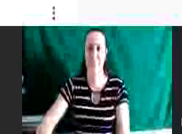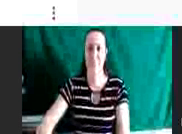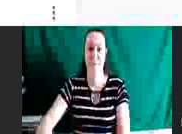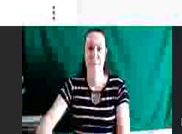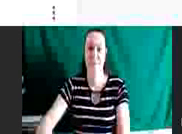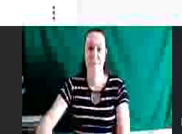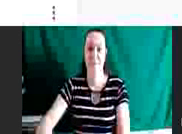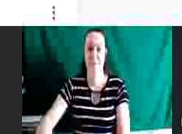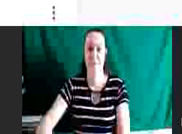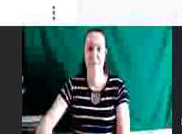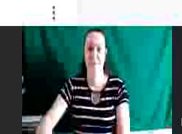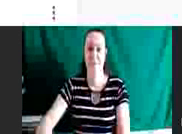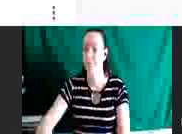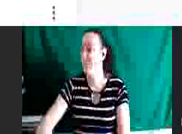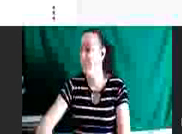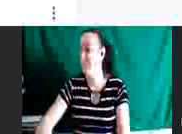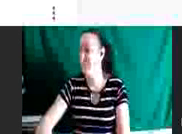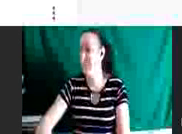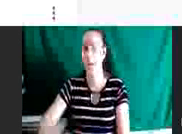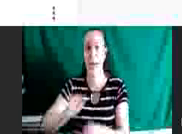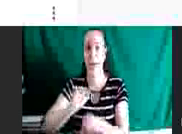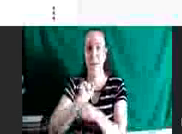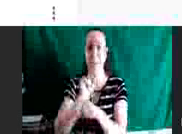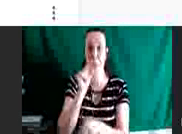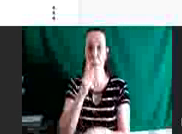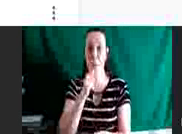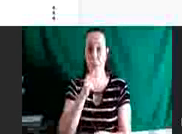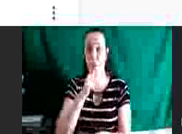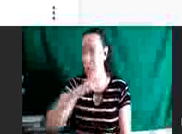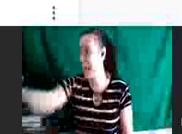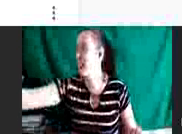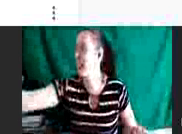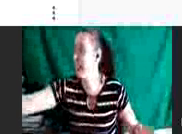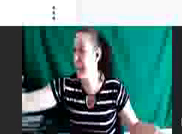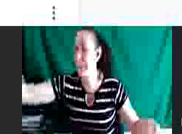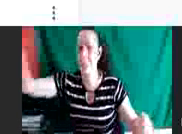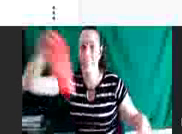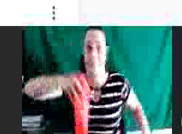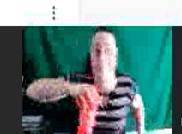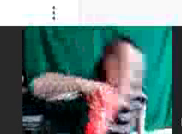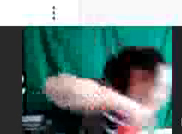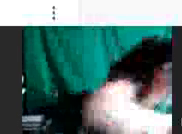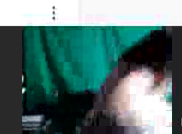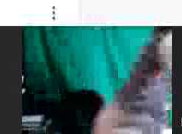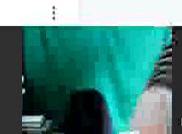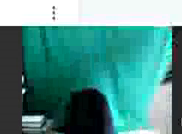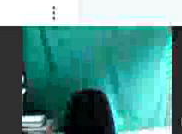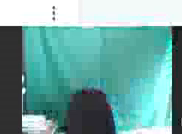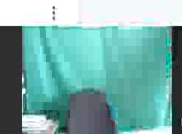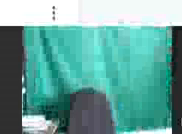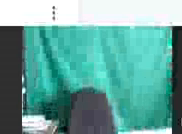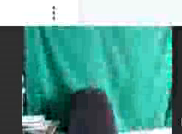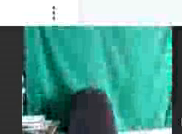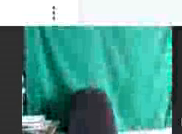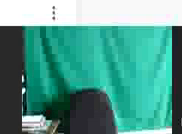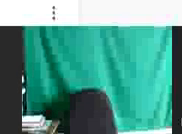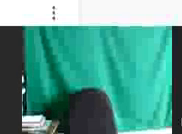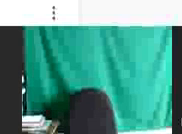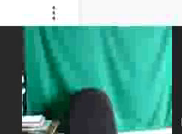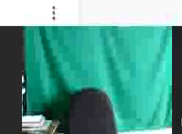ataque, ó, por exemplo, ó, cenário 1, né? Uma aplicação que usa uma construção estruturada, né, de